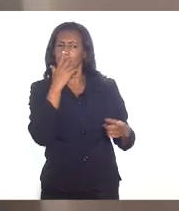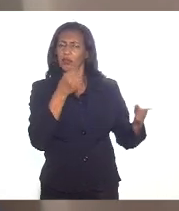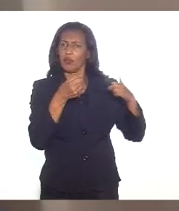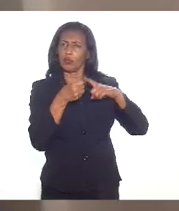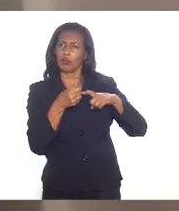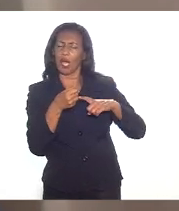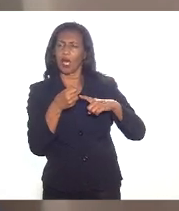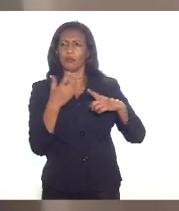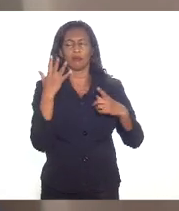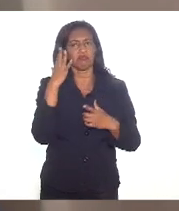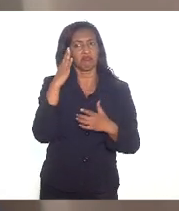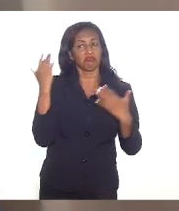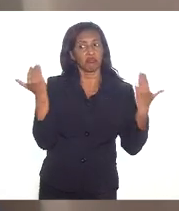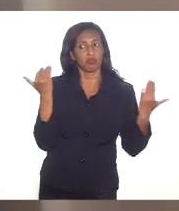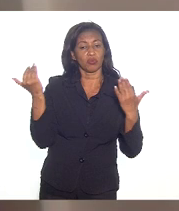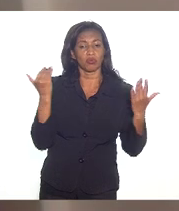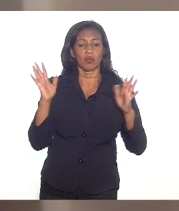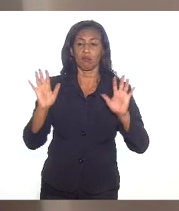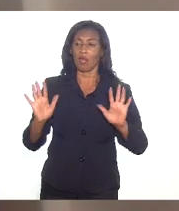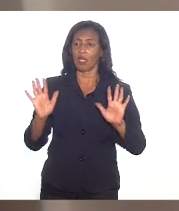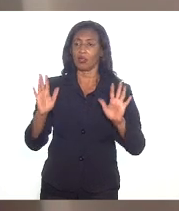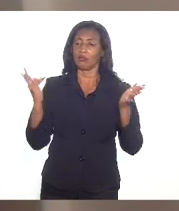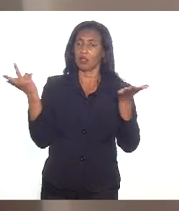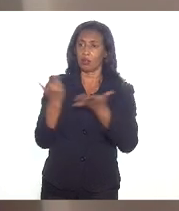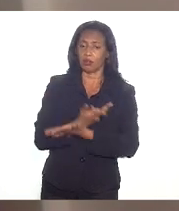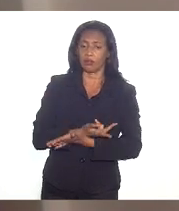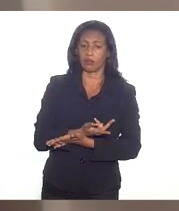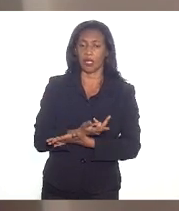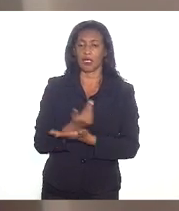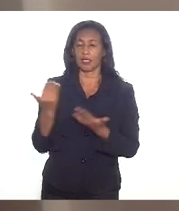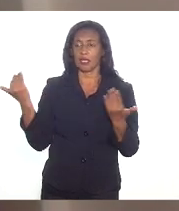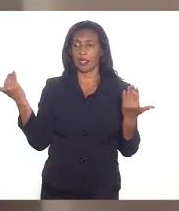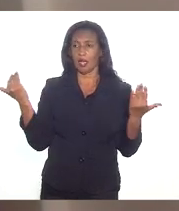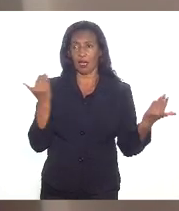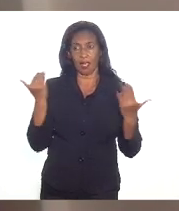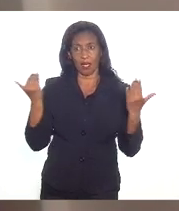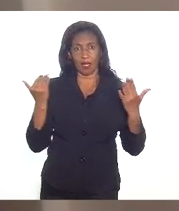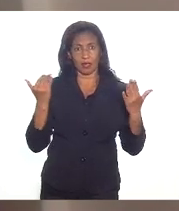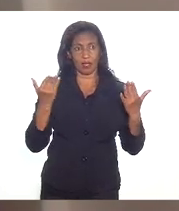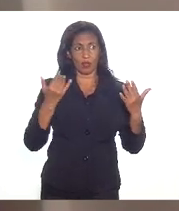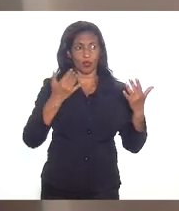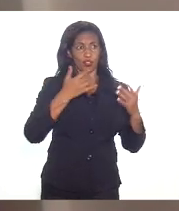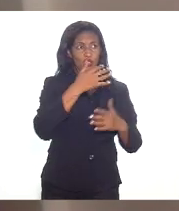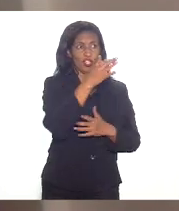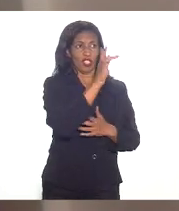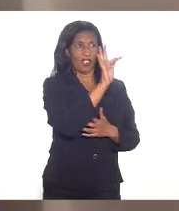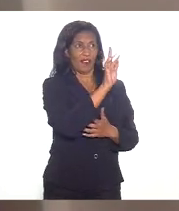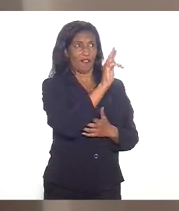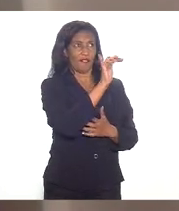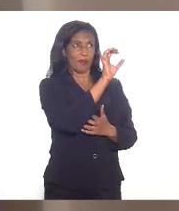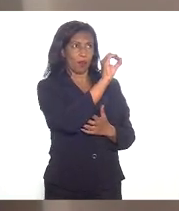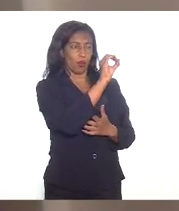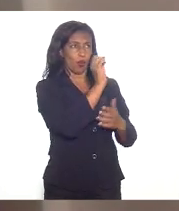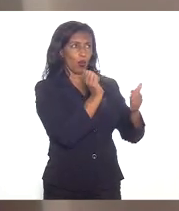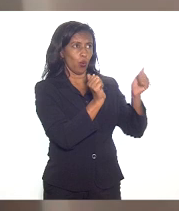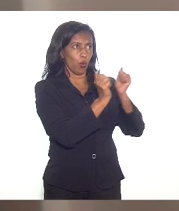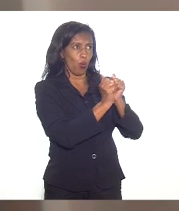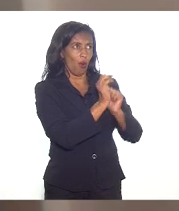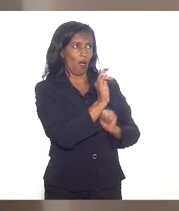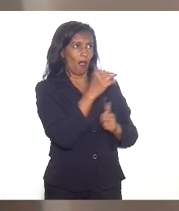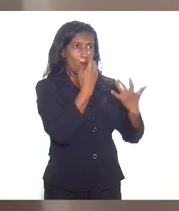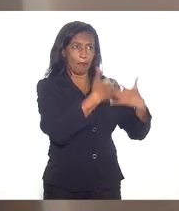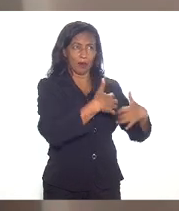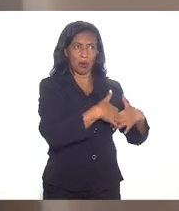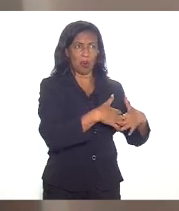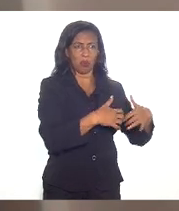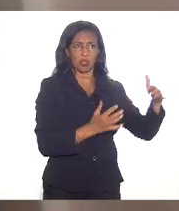foi ele, não sei bem como está isso. Mas o fato é que a relação de Friburgo com Petrópolis é praticamente nenhuma. Então, está discutindo